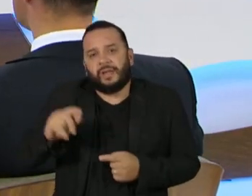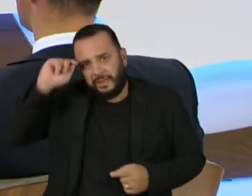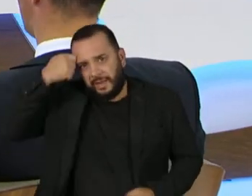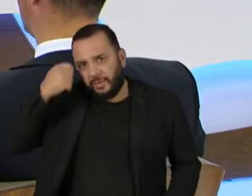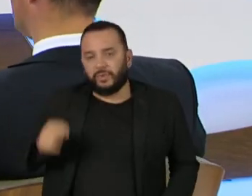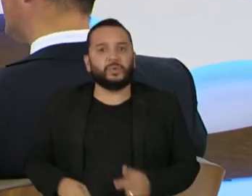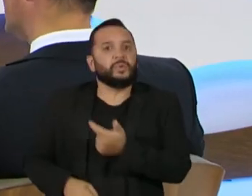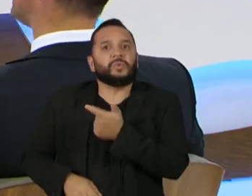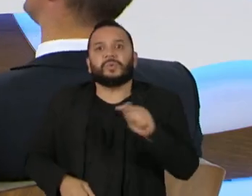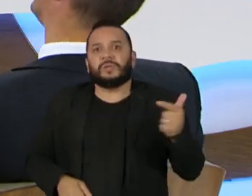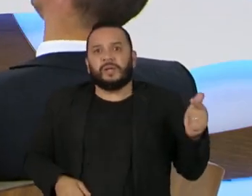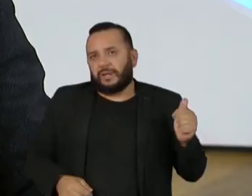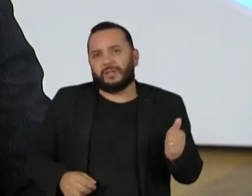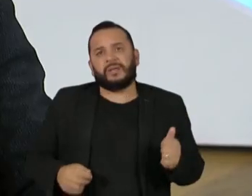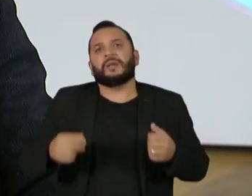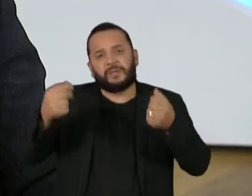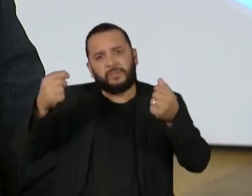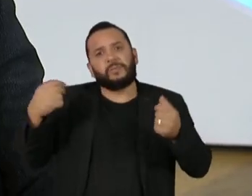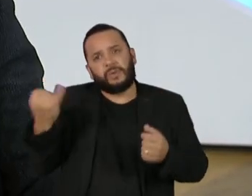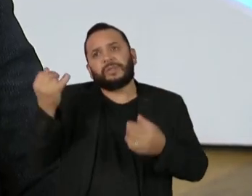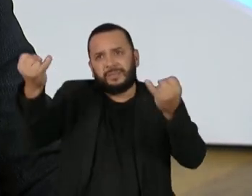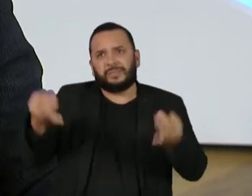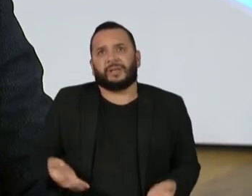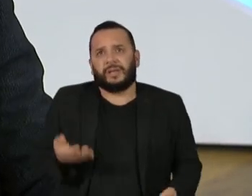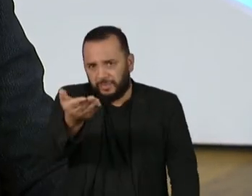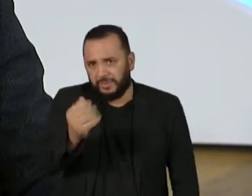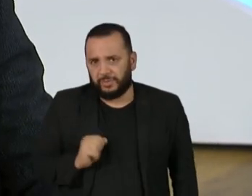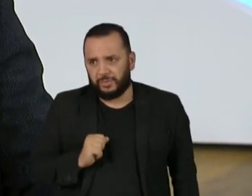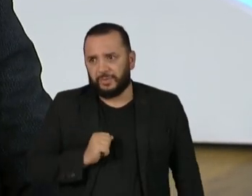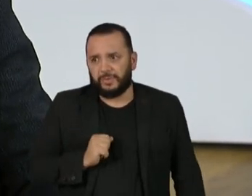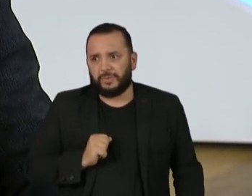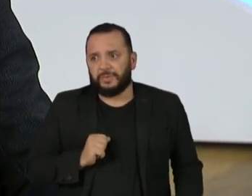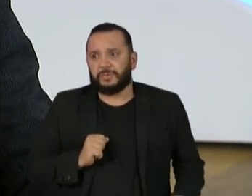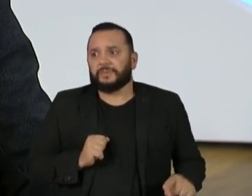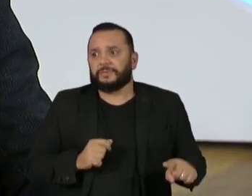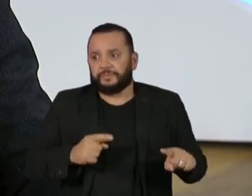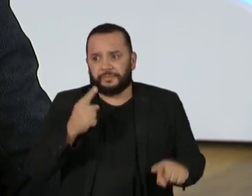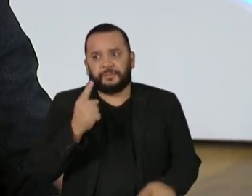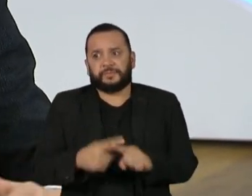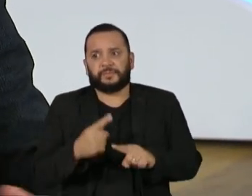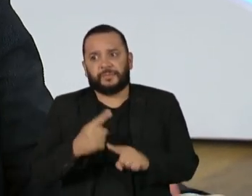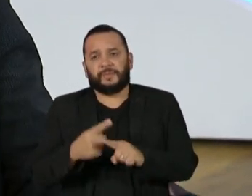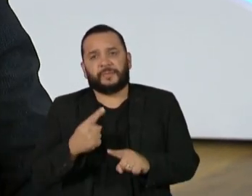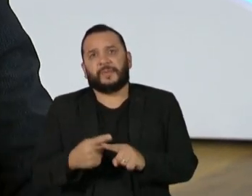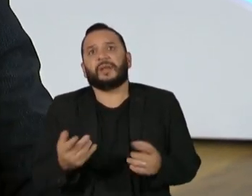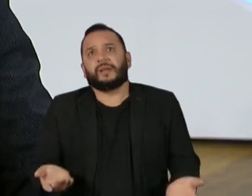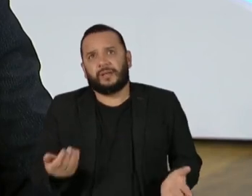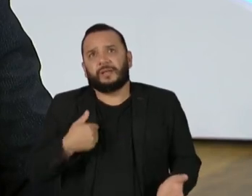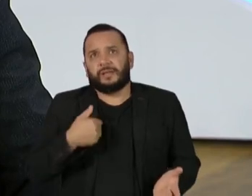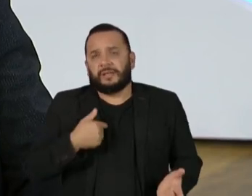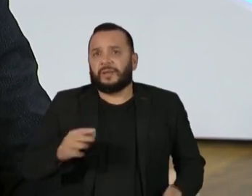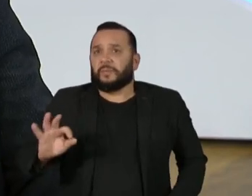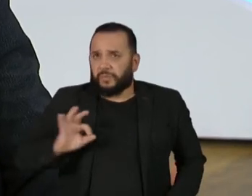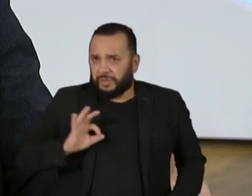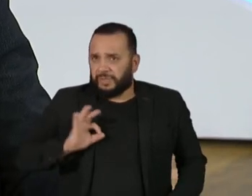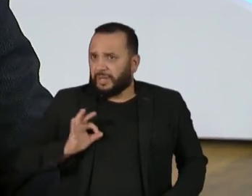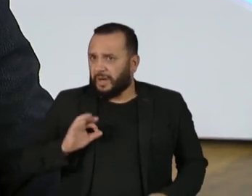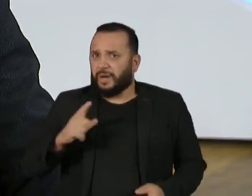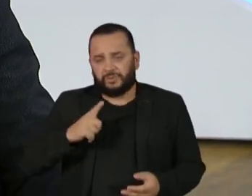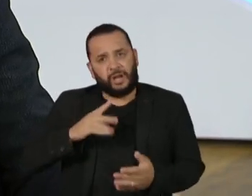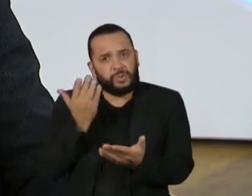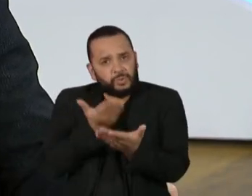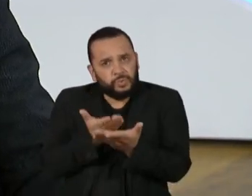indivíduo suspeito importante a gente falar sobre isso até porque a formação da classe policial em especial